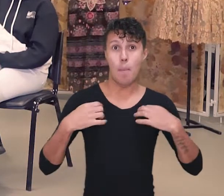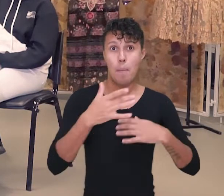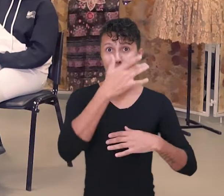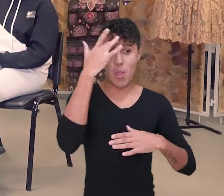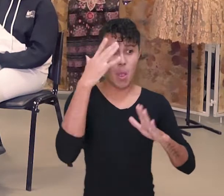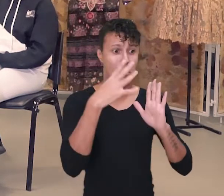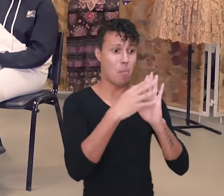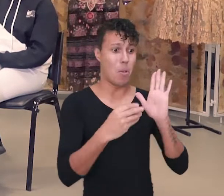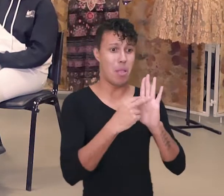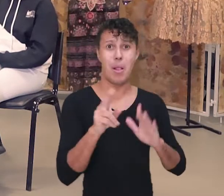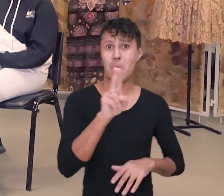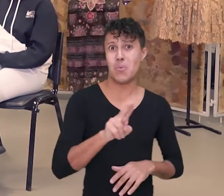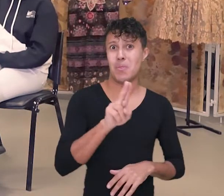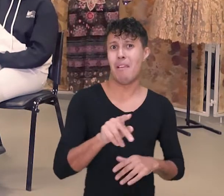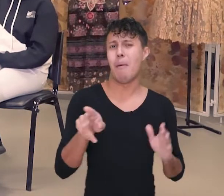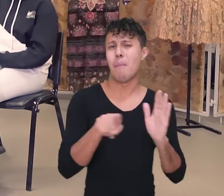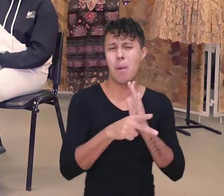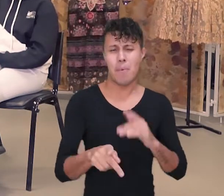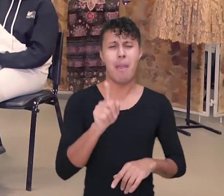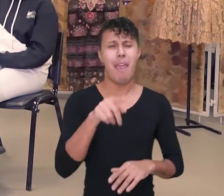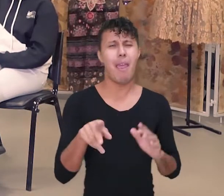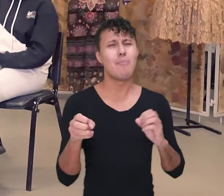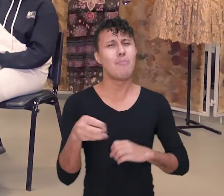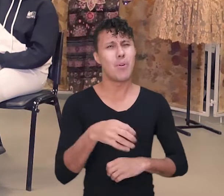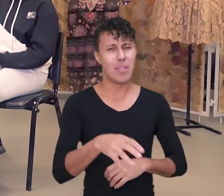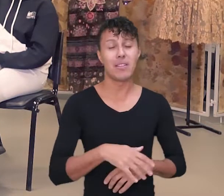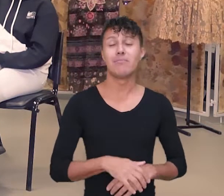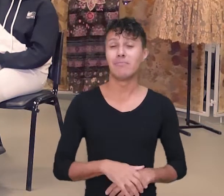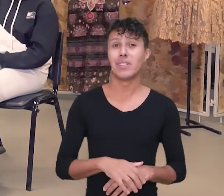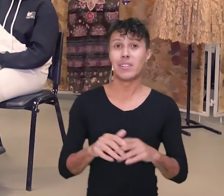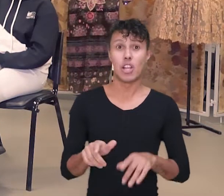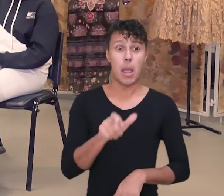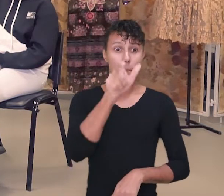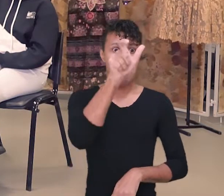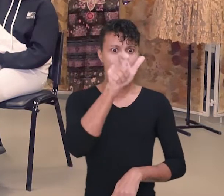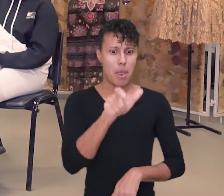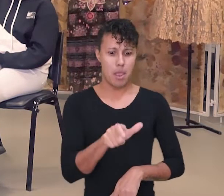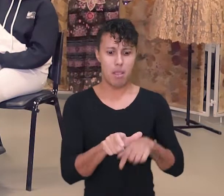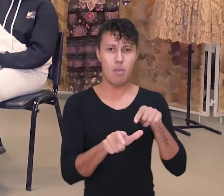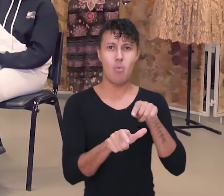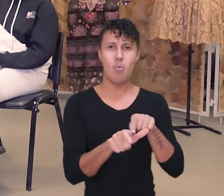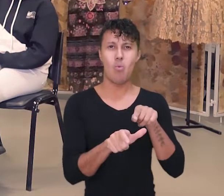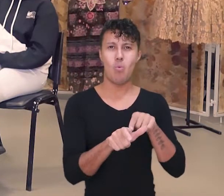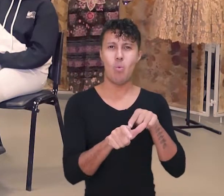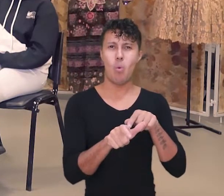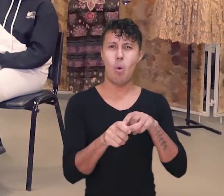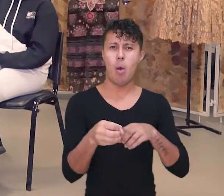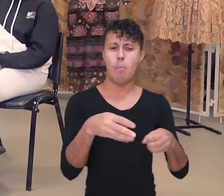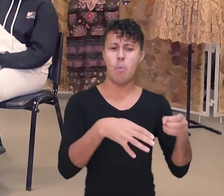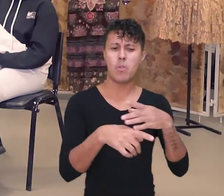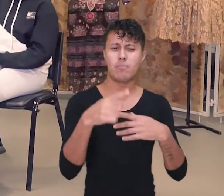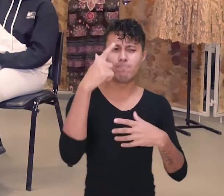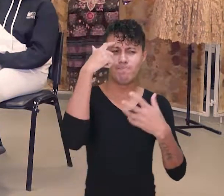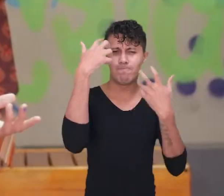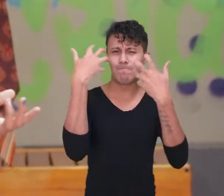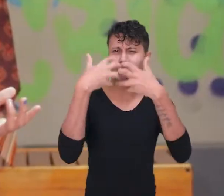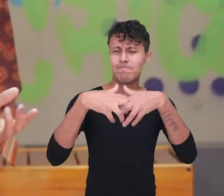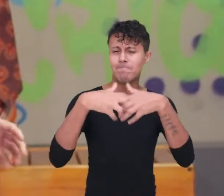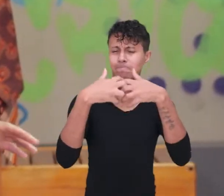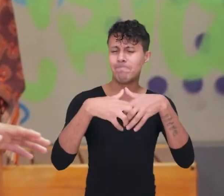todo mundo usando, ela é moderna. E o modernista, ele já é algo que ele não